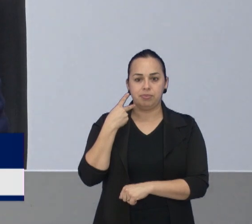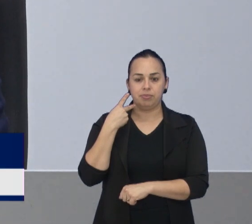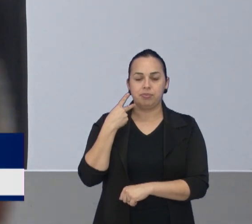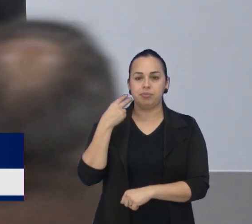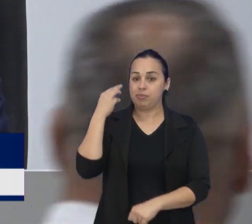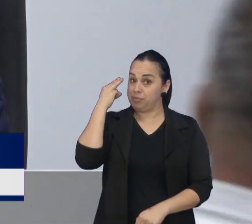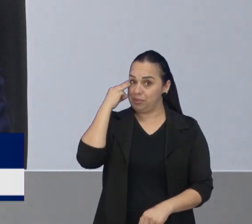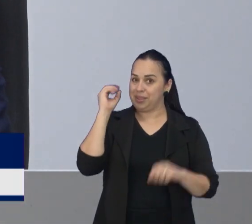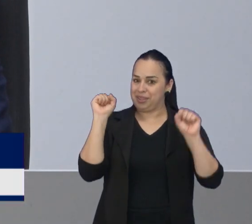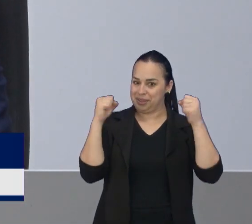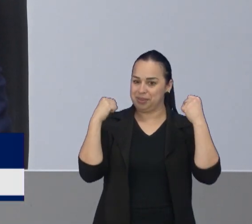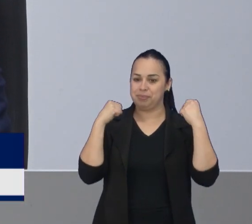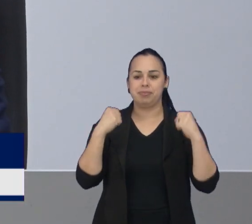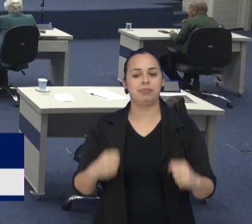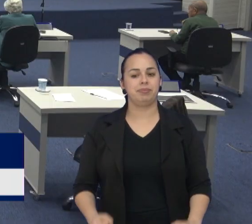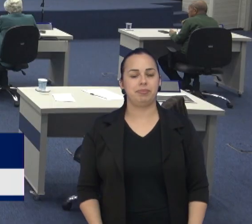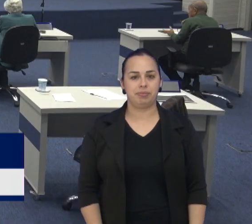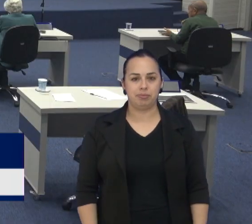Marcão da Academia.